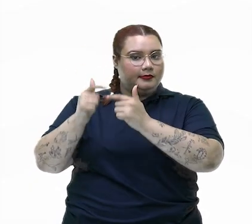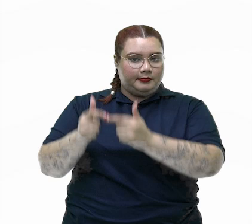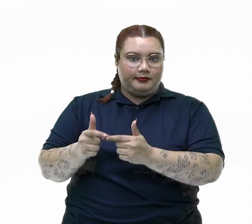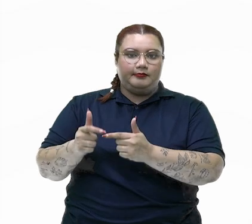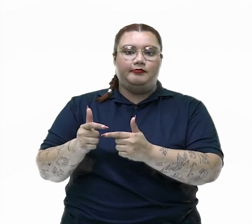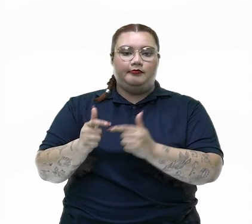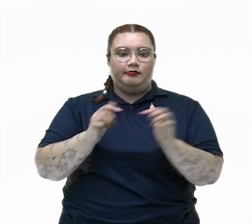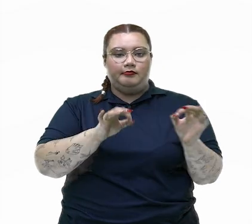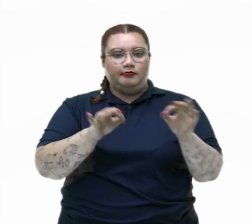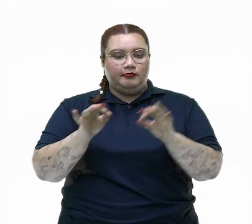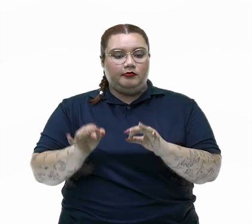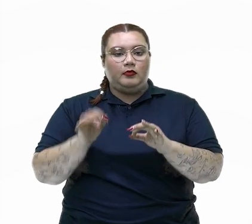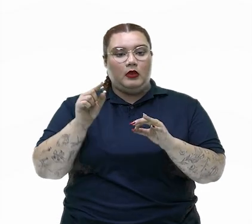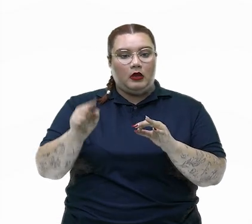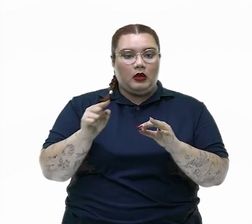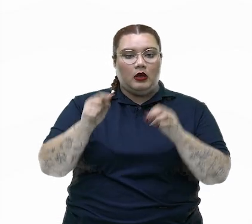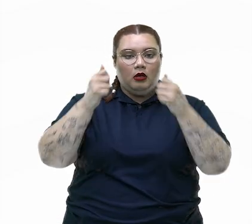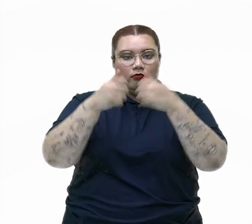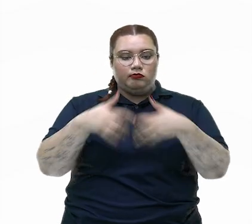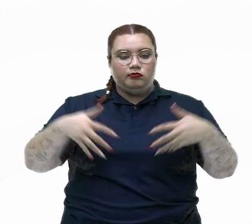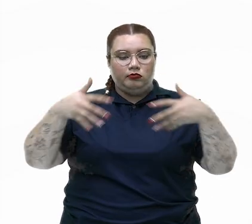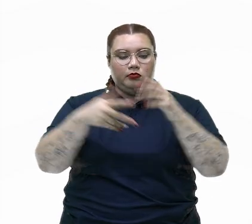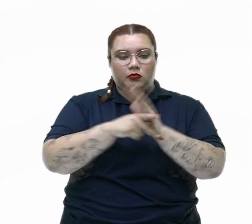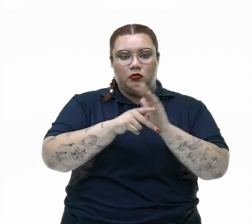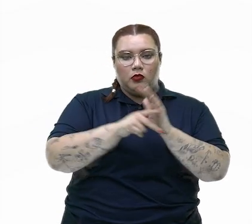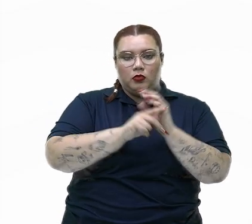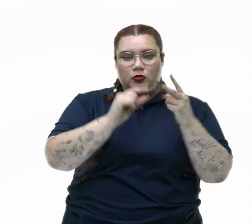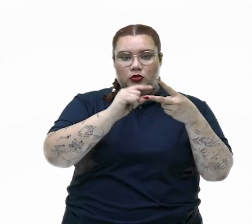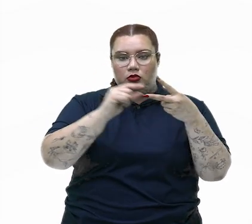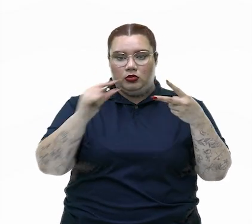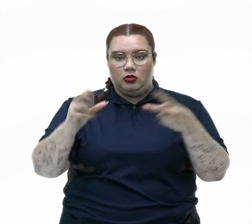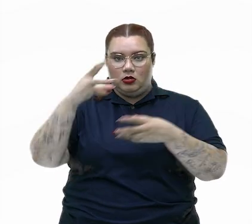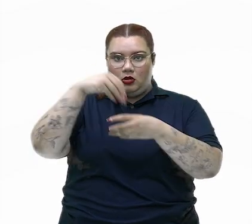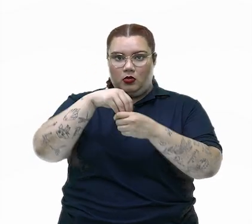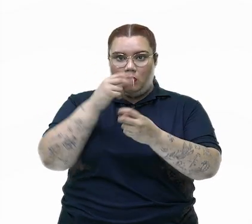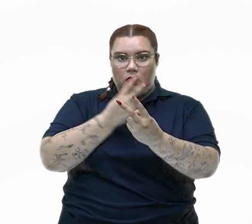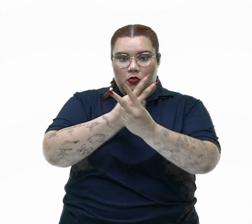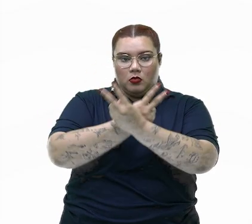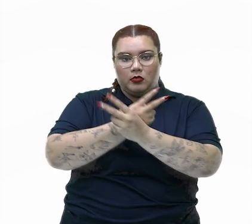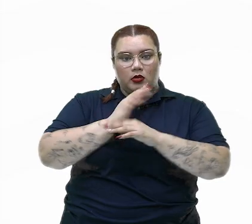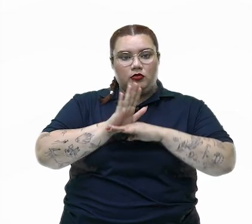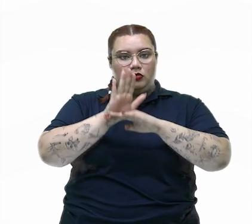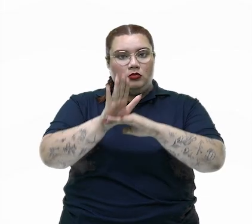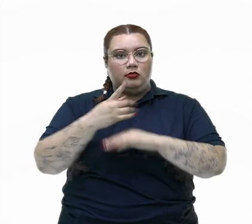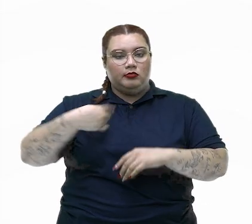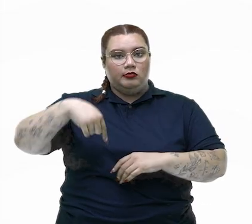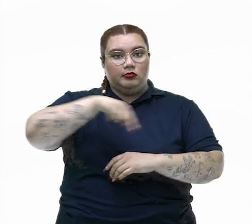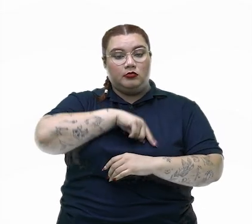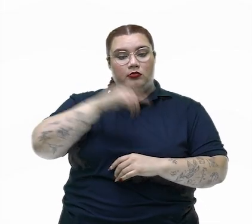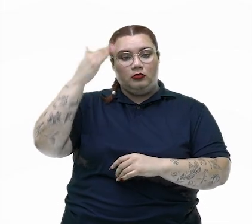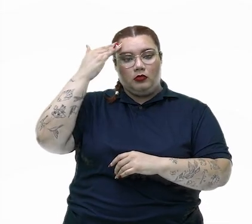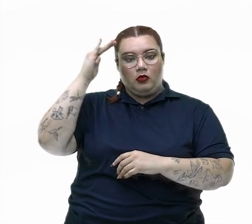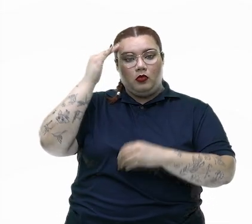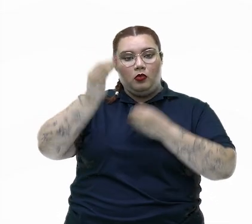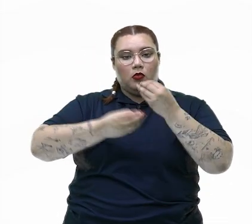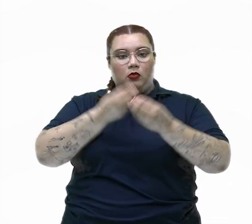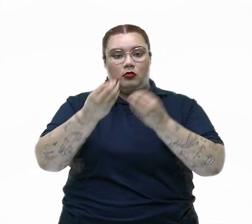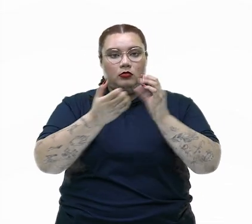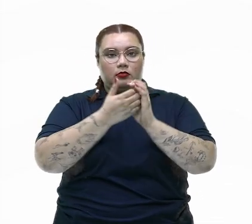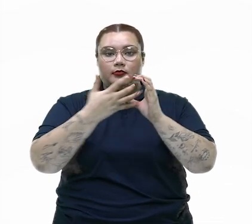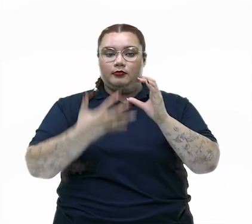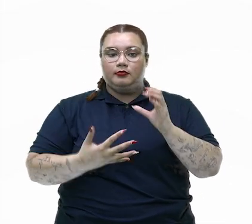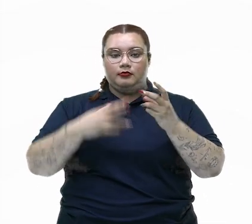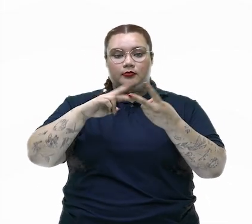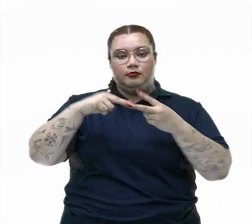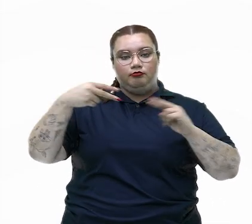herança. O mapeamento de genes nos cromossomos ajuda a nós, né, a entender como